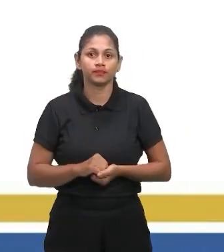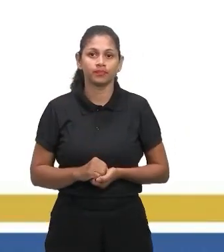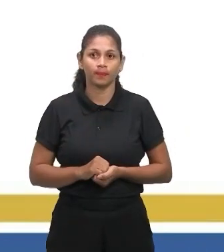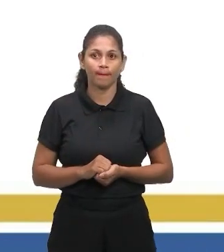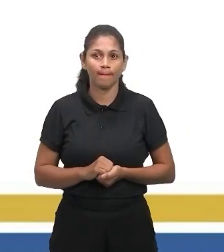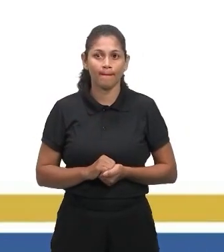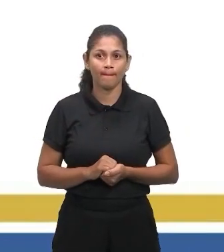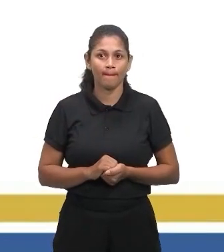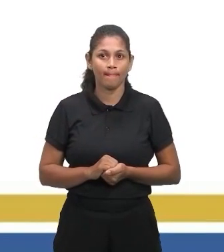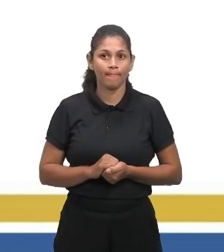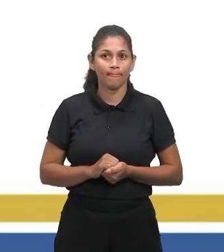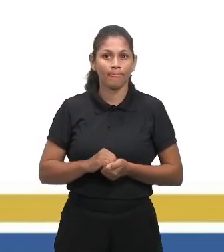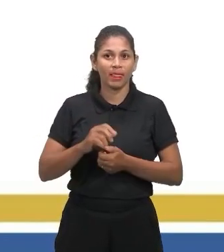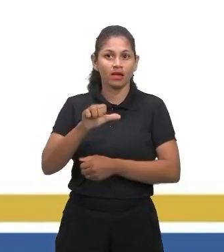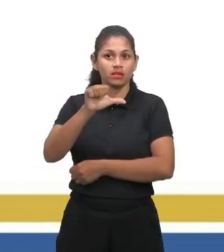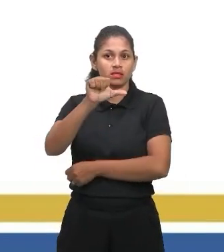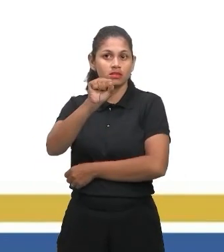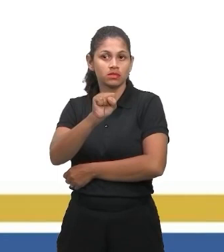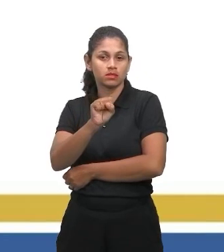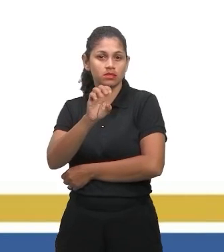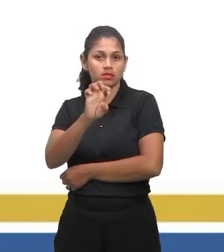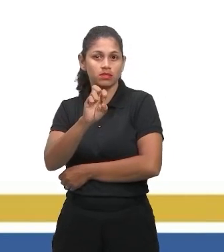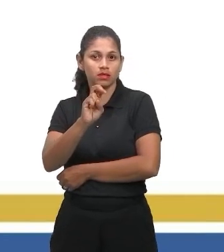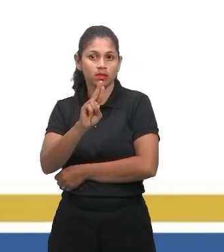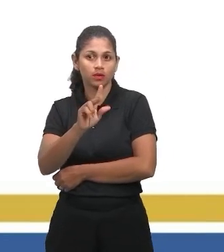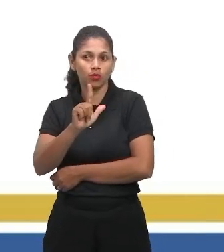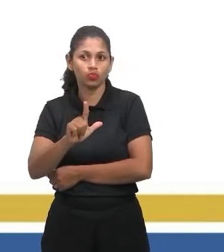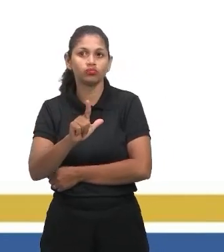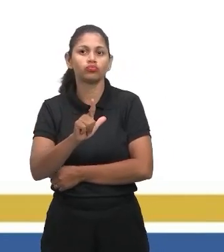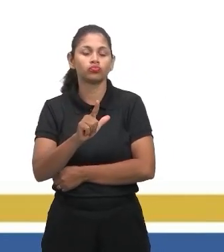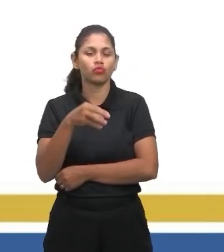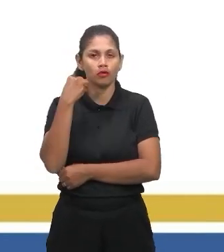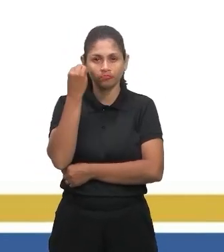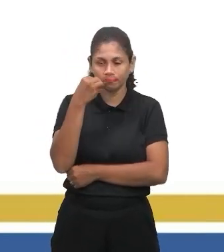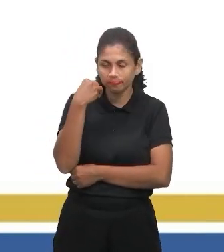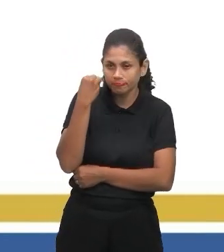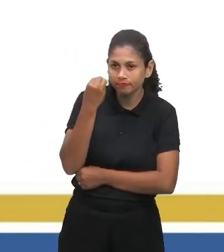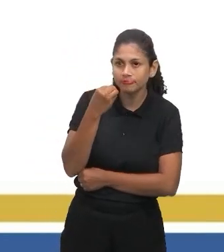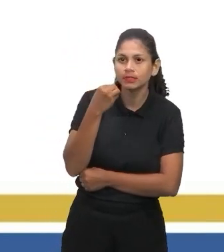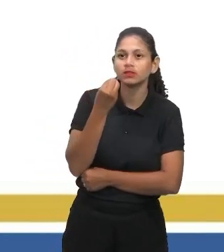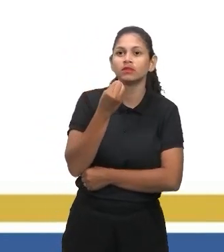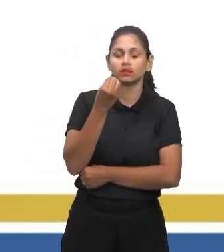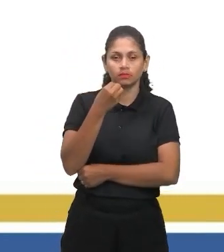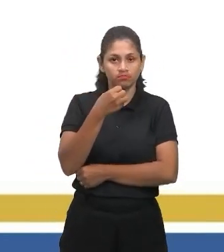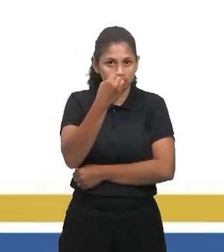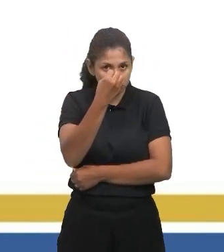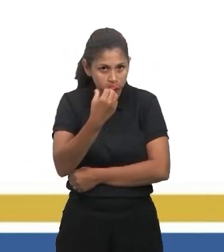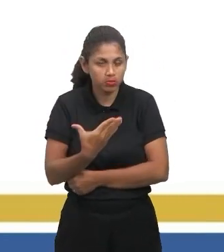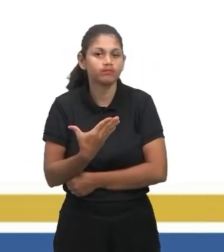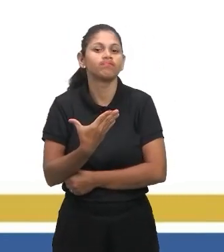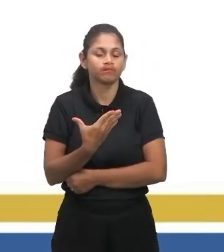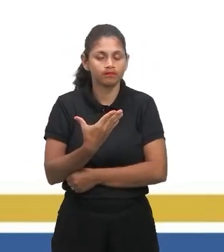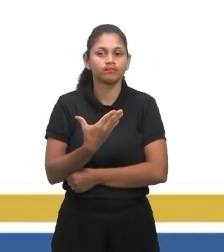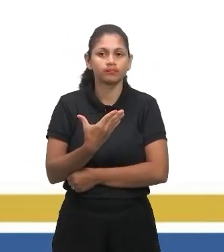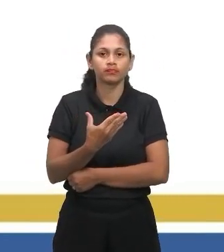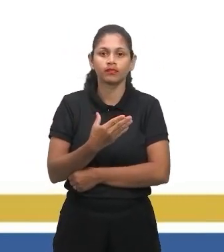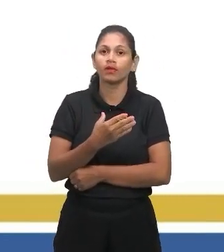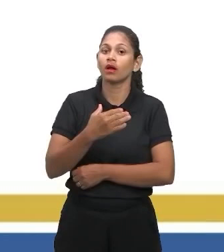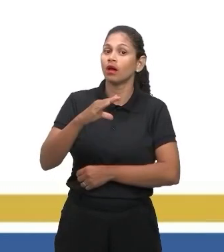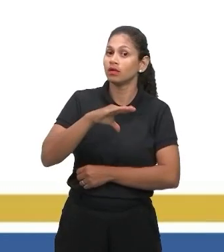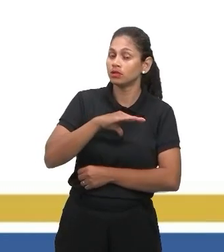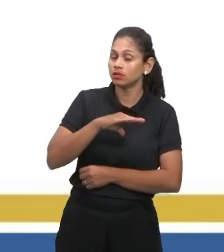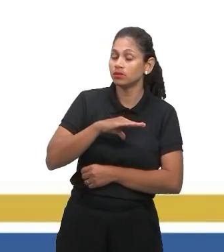de Seul, na Coreia do Sul. Uma das experiências bem-sucedidas nesse sentido. A cidade, que tem quase a